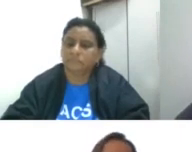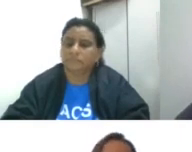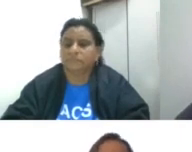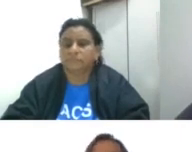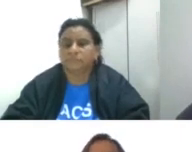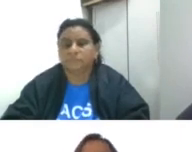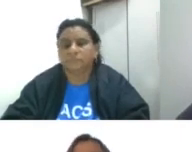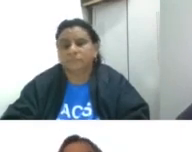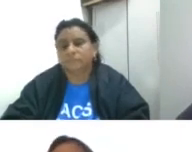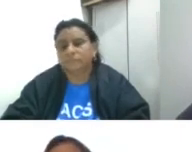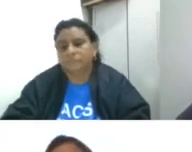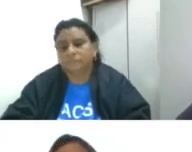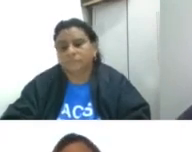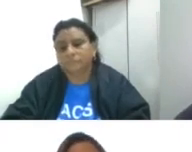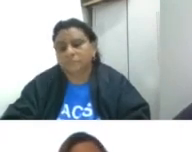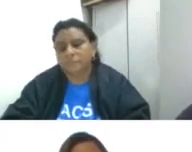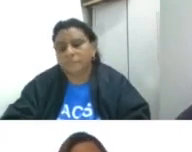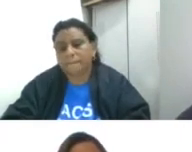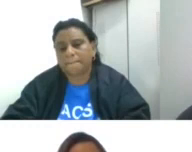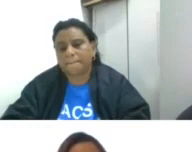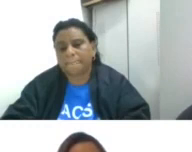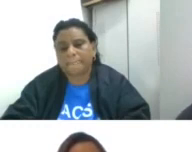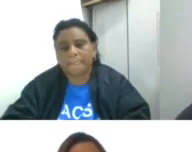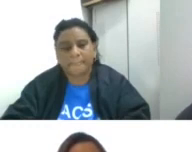ou desenvolver resistência ao tratamento